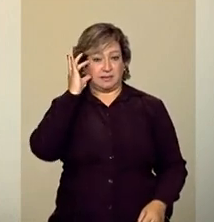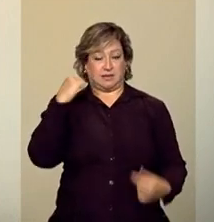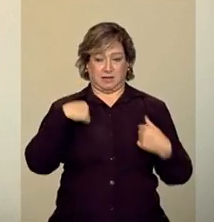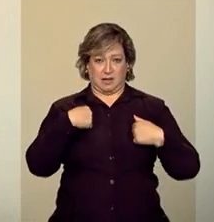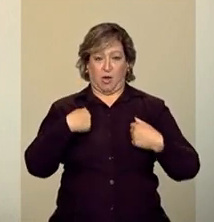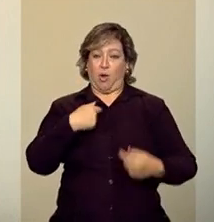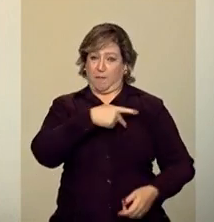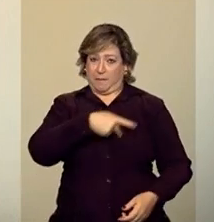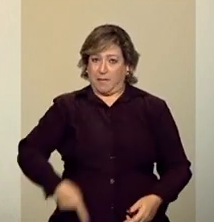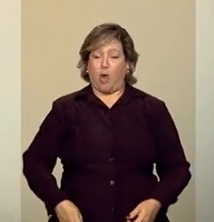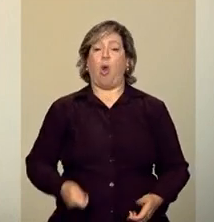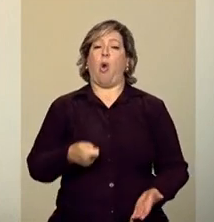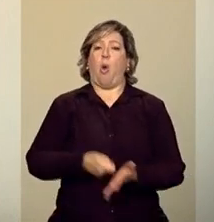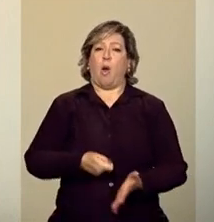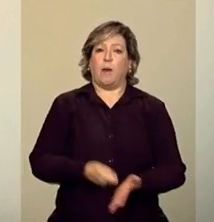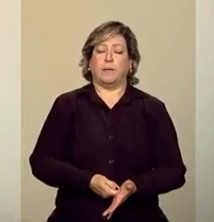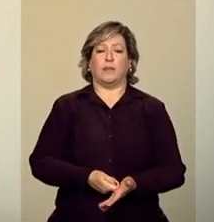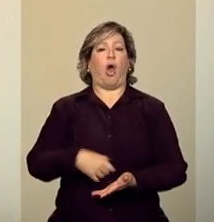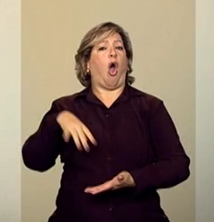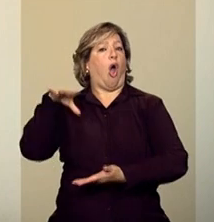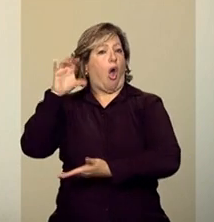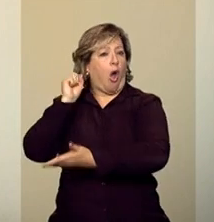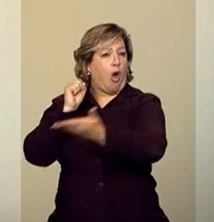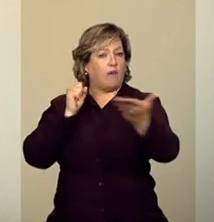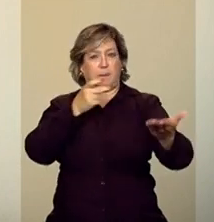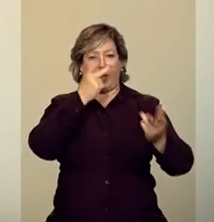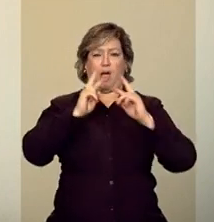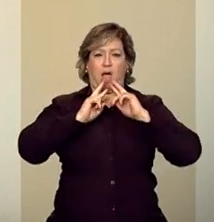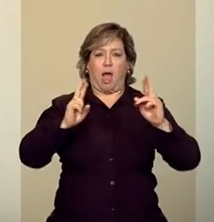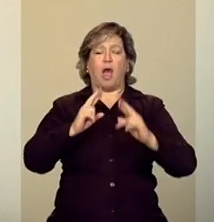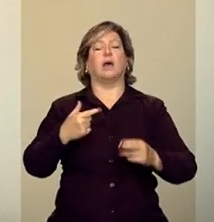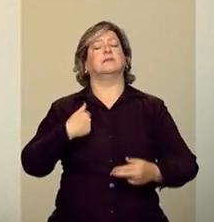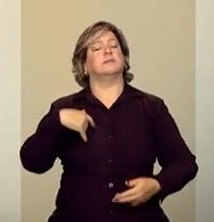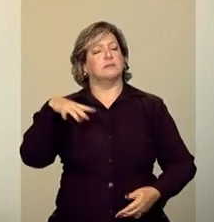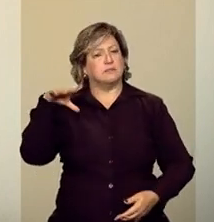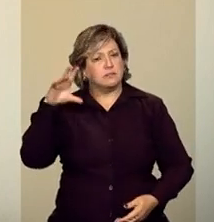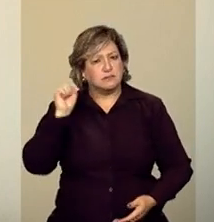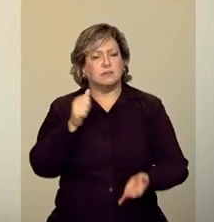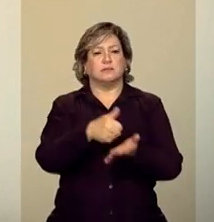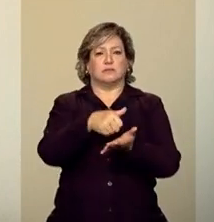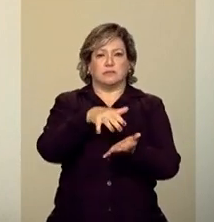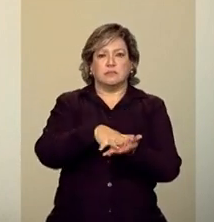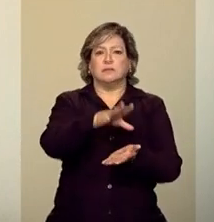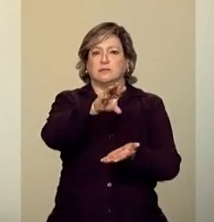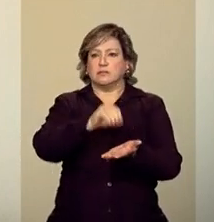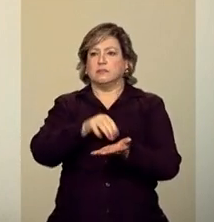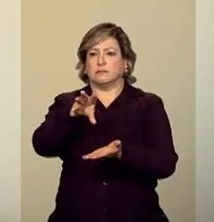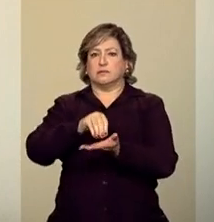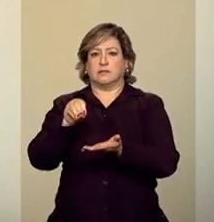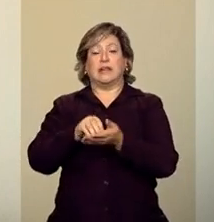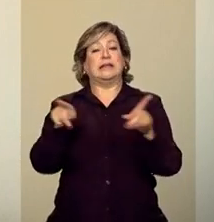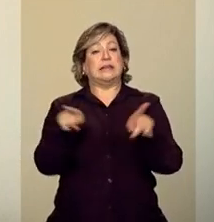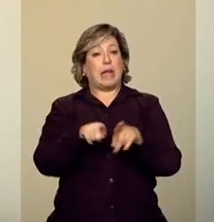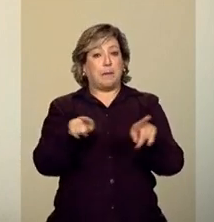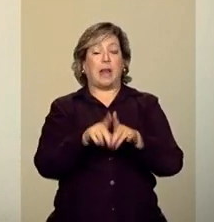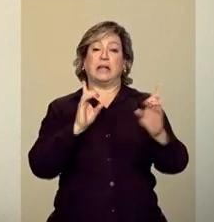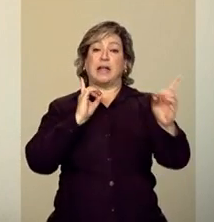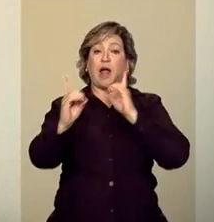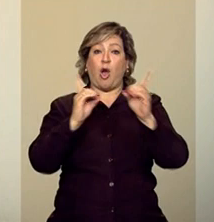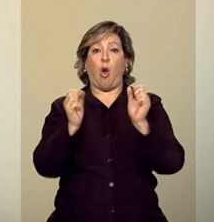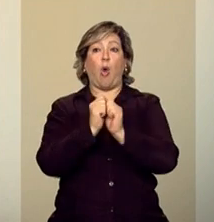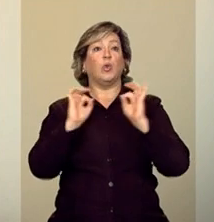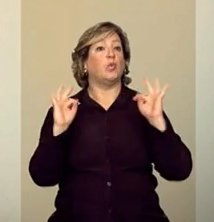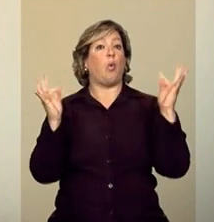obrigação tanto de ouvir a voz das ruas, como dialogar com todos os segmentos,